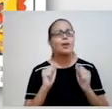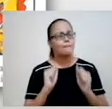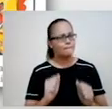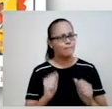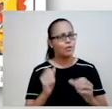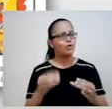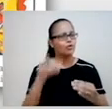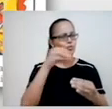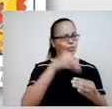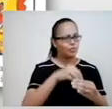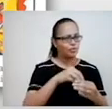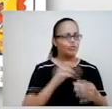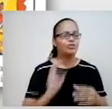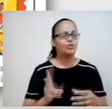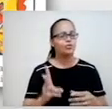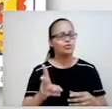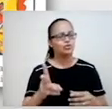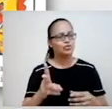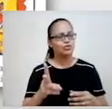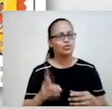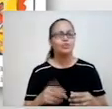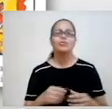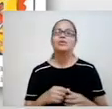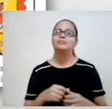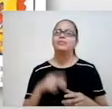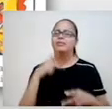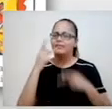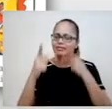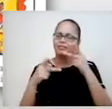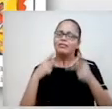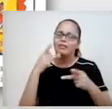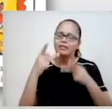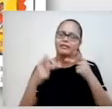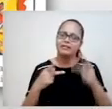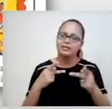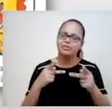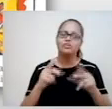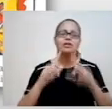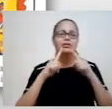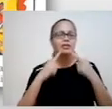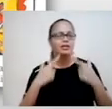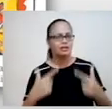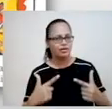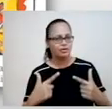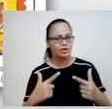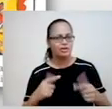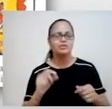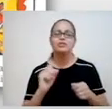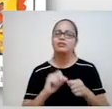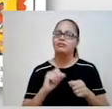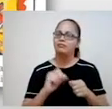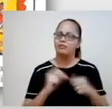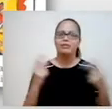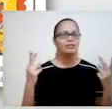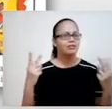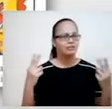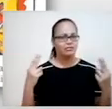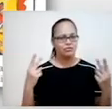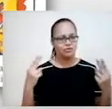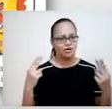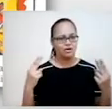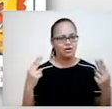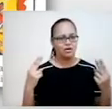pôr, e eles continuam. Então ao mesmo tempo que você tem a crítica aí, né, a linguagem, elas fazem igualzinho. Então na